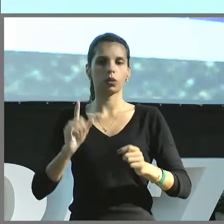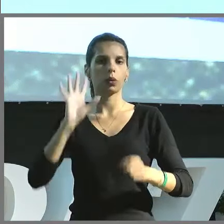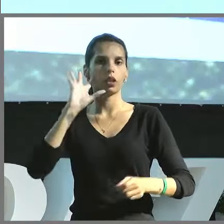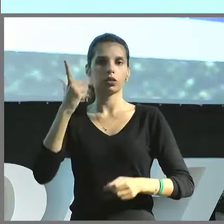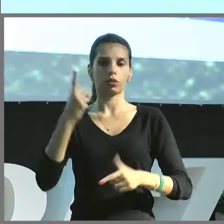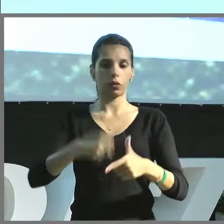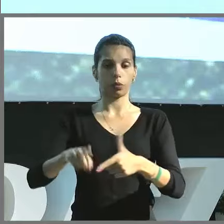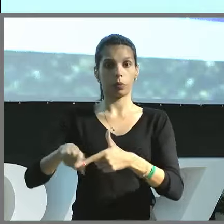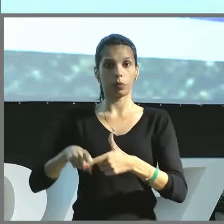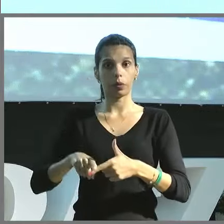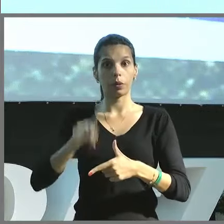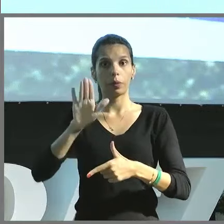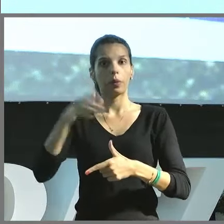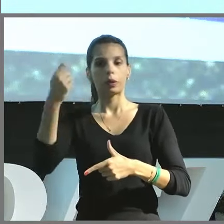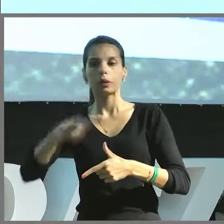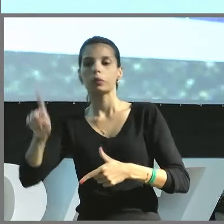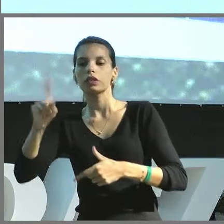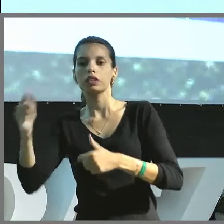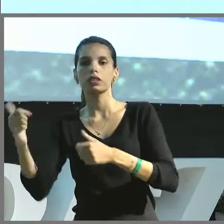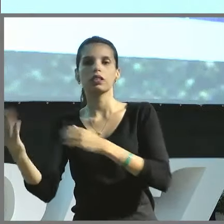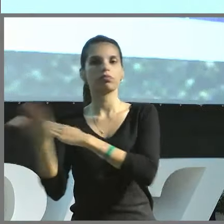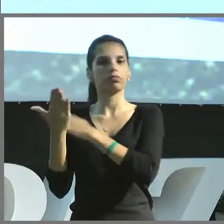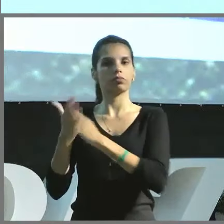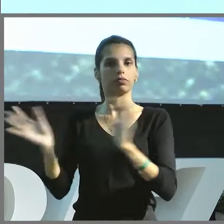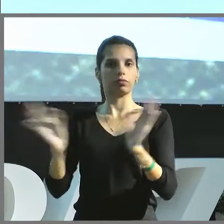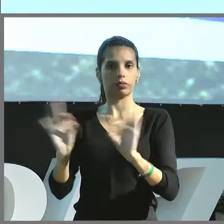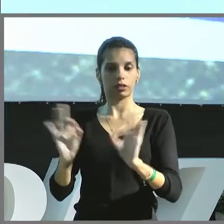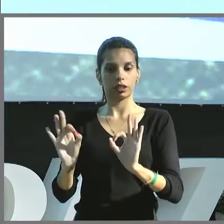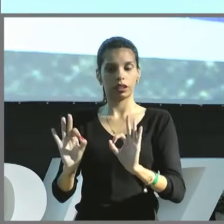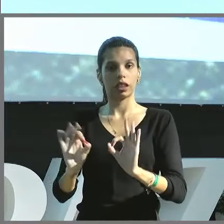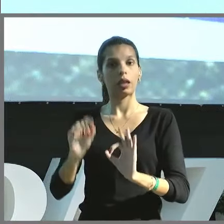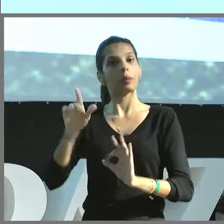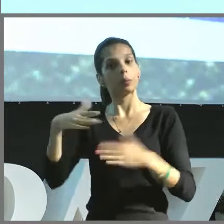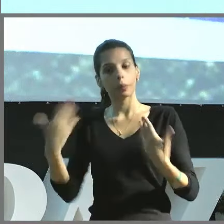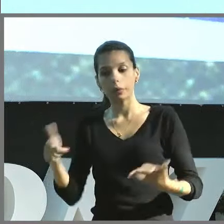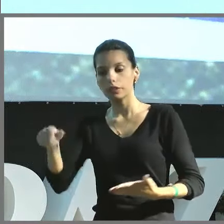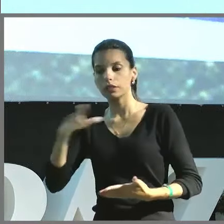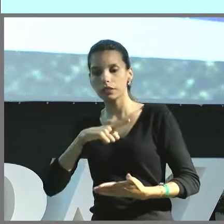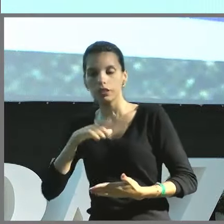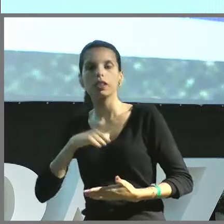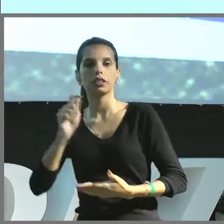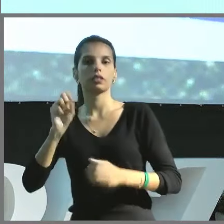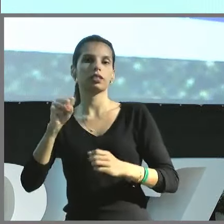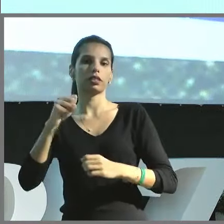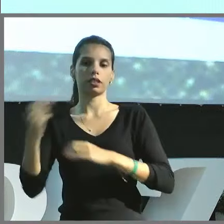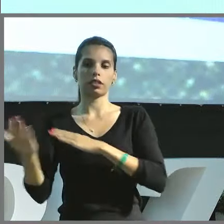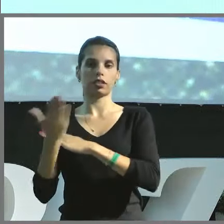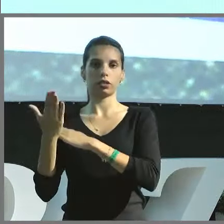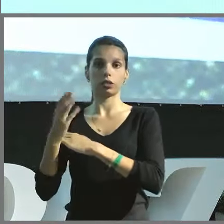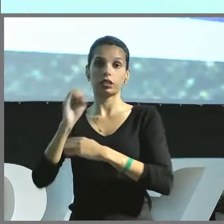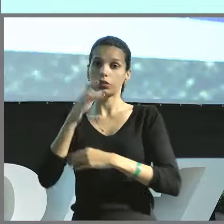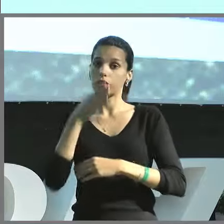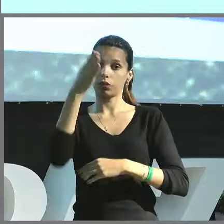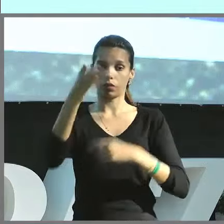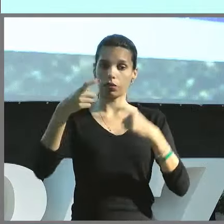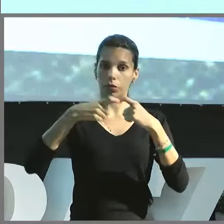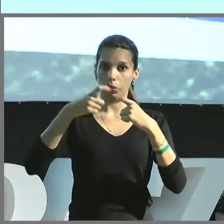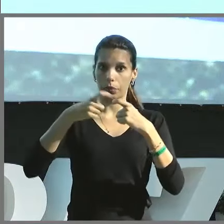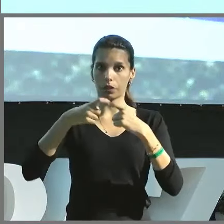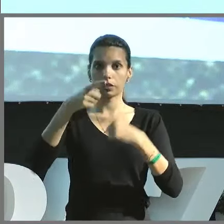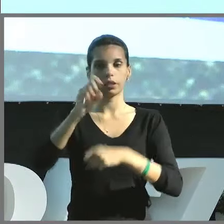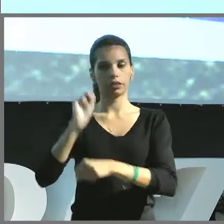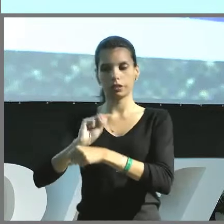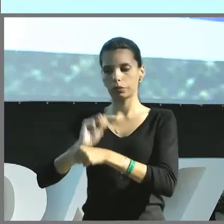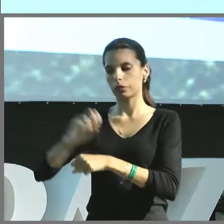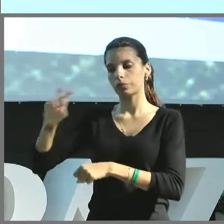está limitado quando não evoca a assistência dos bons espíritos. Quando você vai fazer uma consulta médica e fica na sala